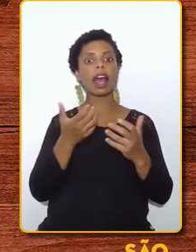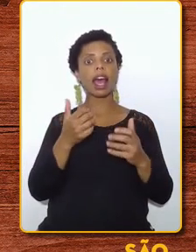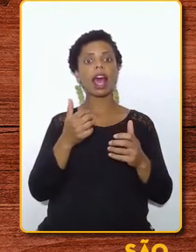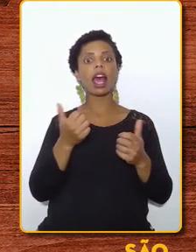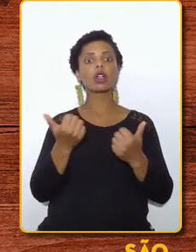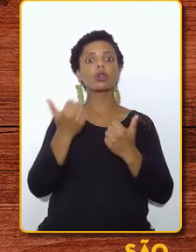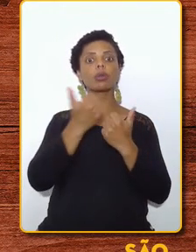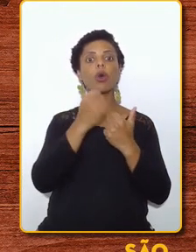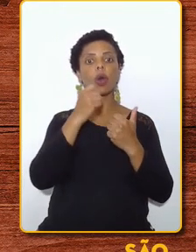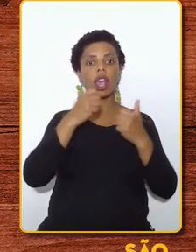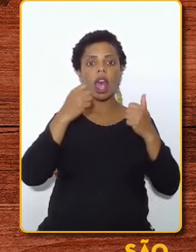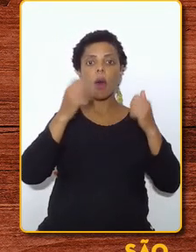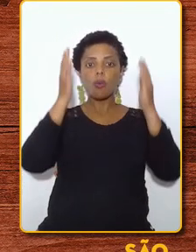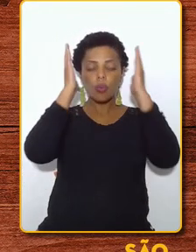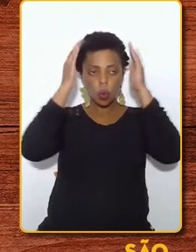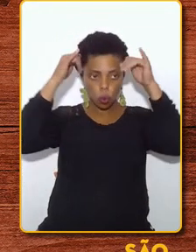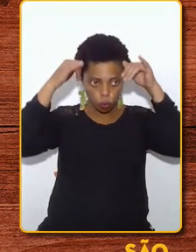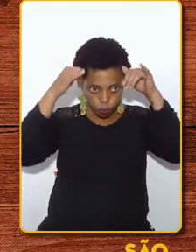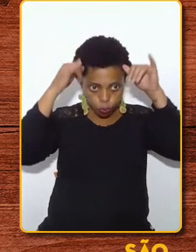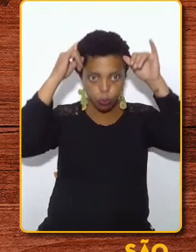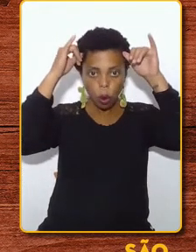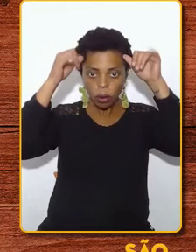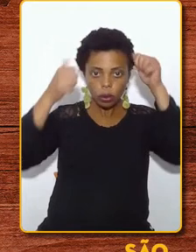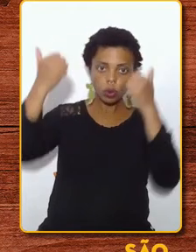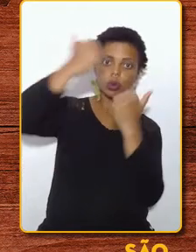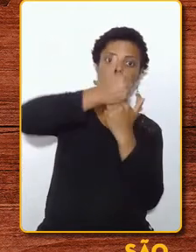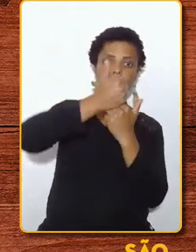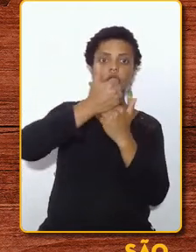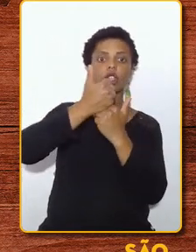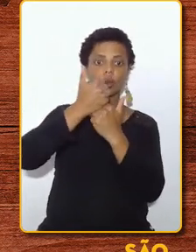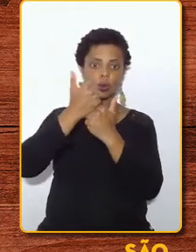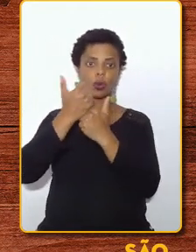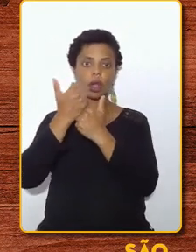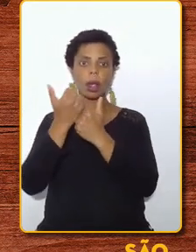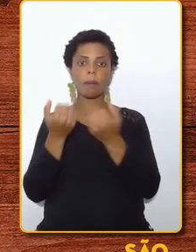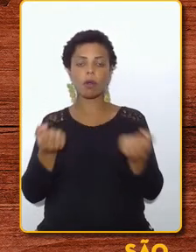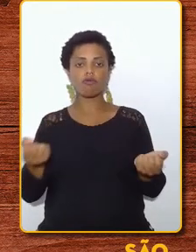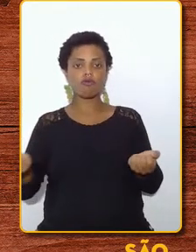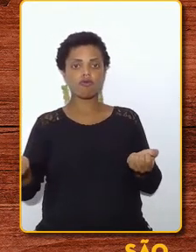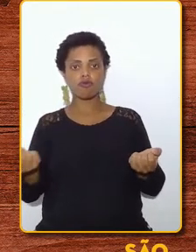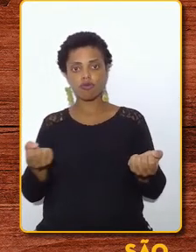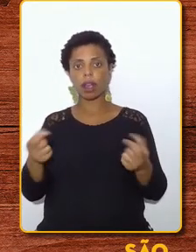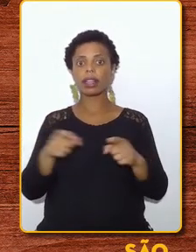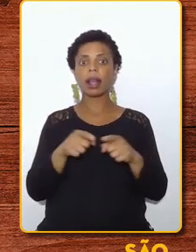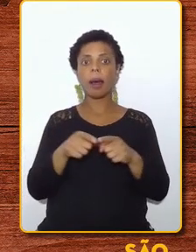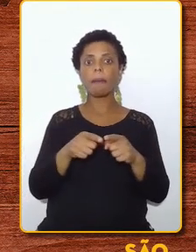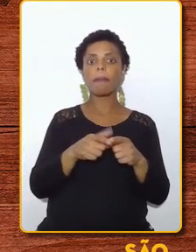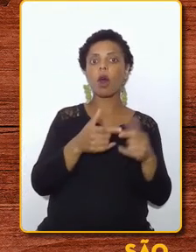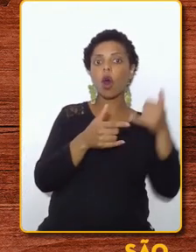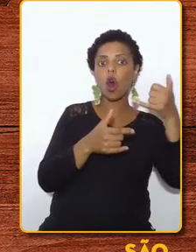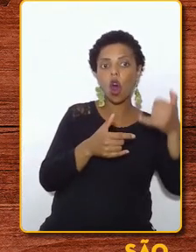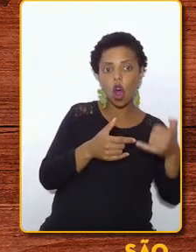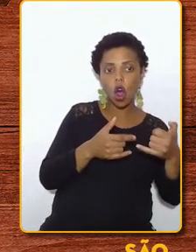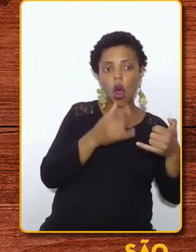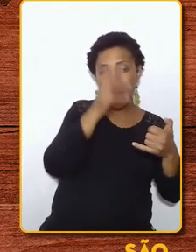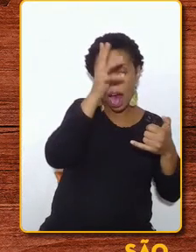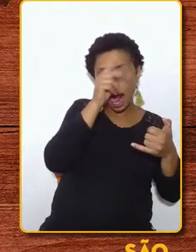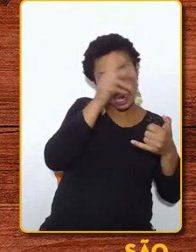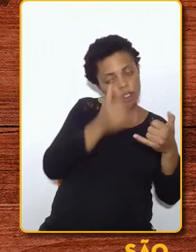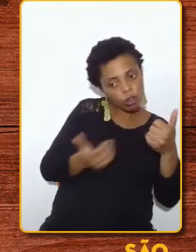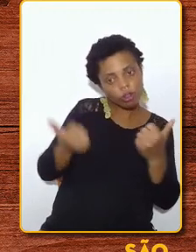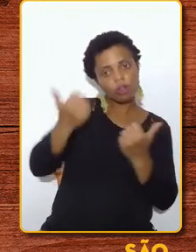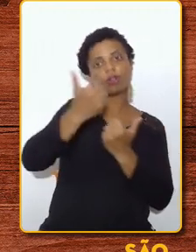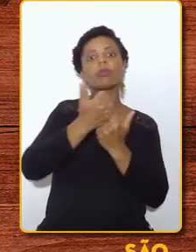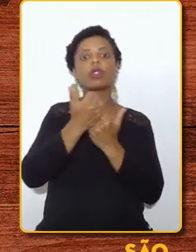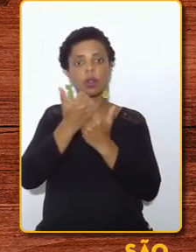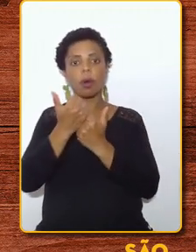trator, né? E o esterco de galinha por adubo químico. Essas eram as duas